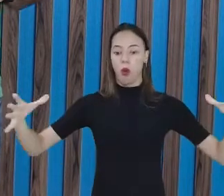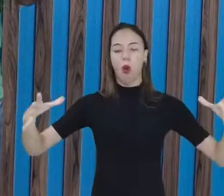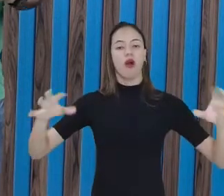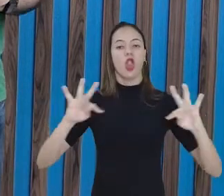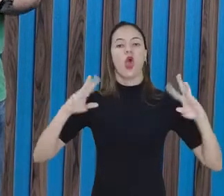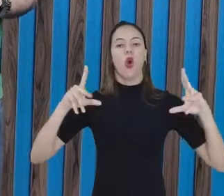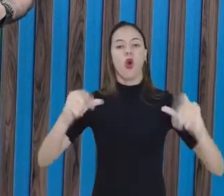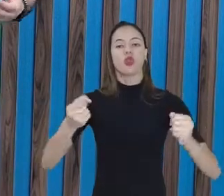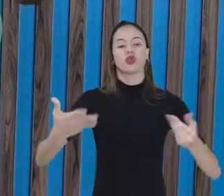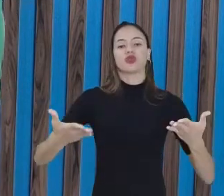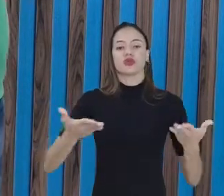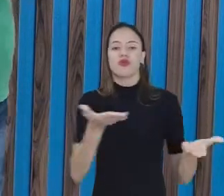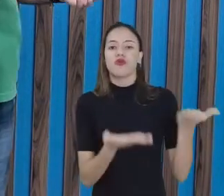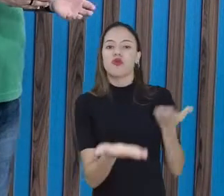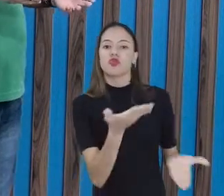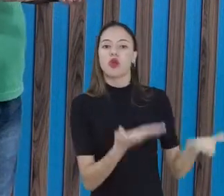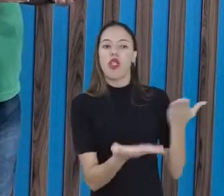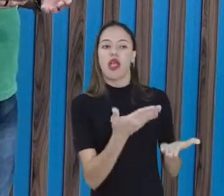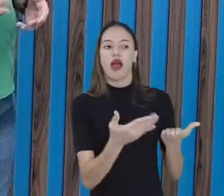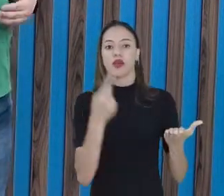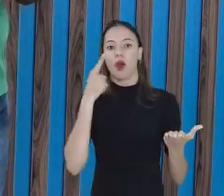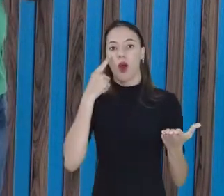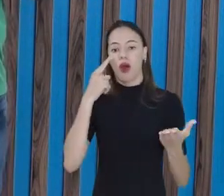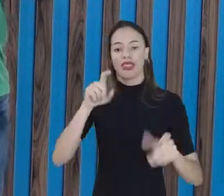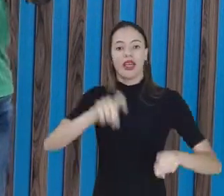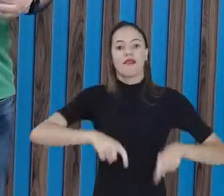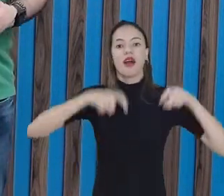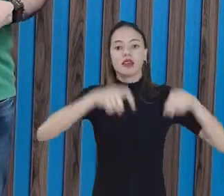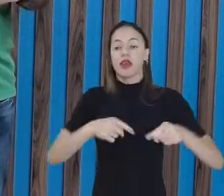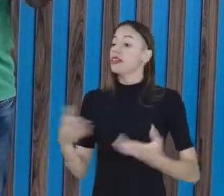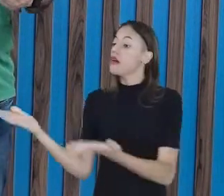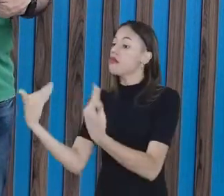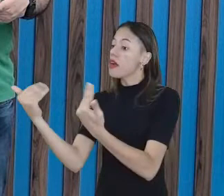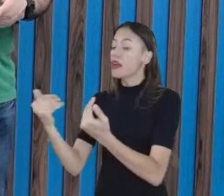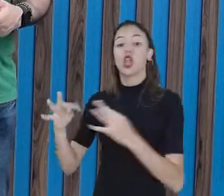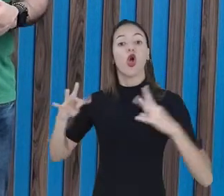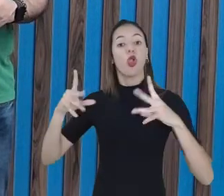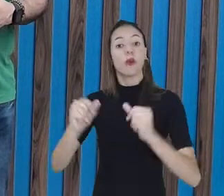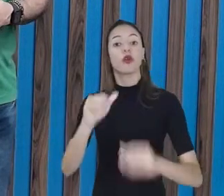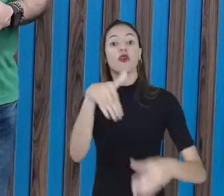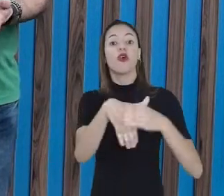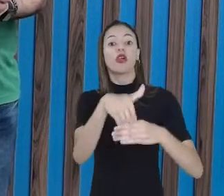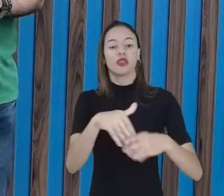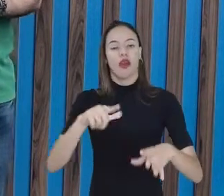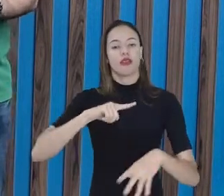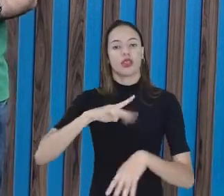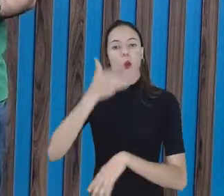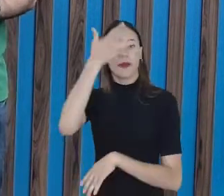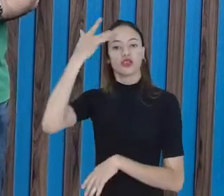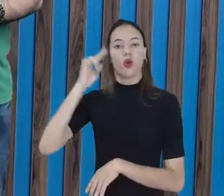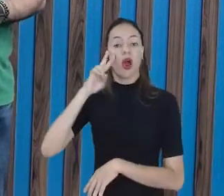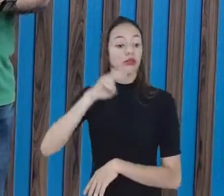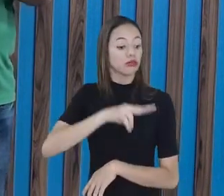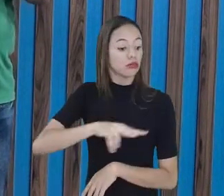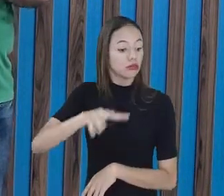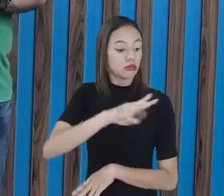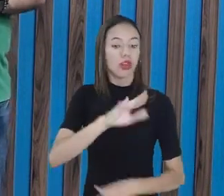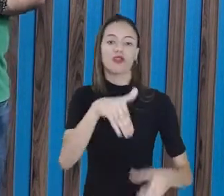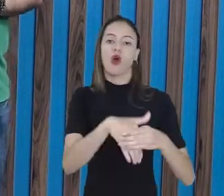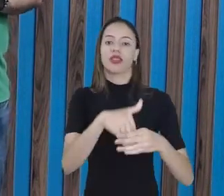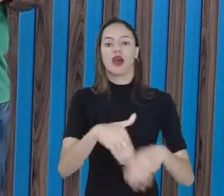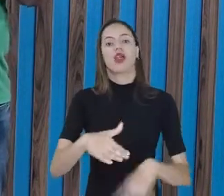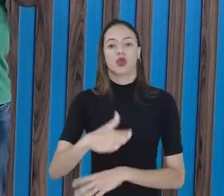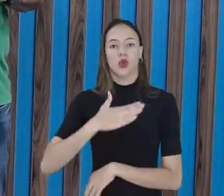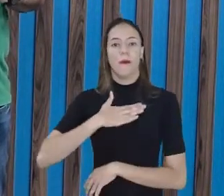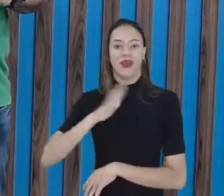da sua fazenda para o local de votação e ficava lá do lado daquelas pessoas conferindo se ela estava votando no